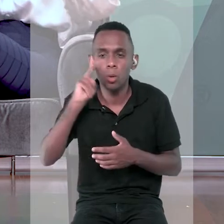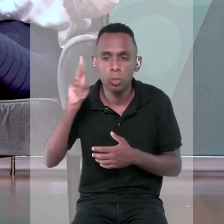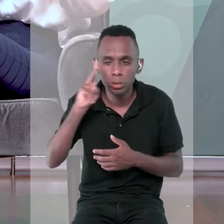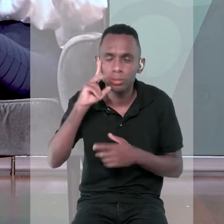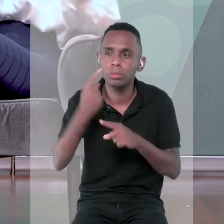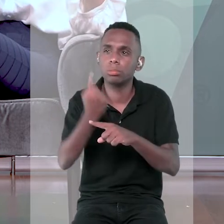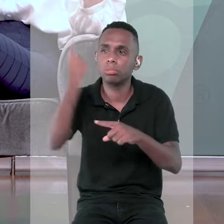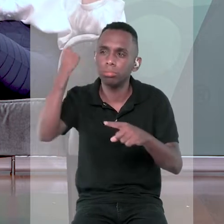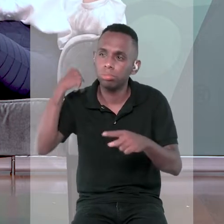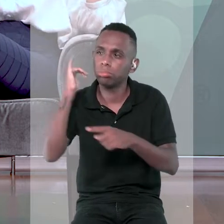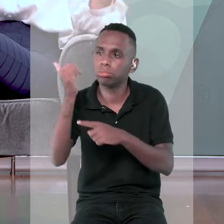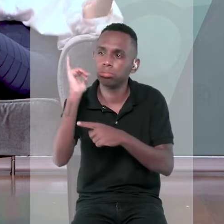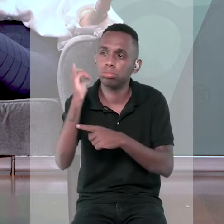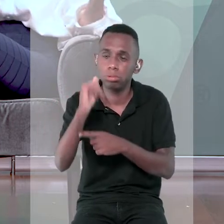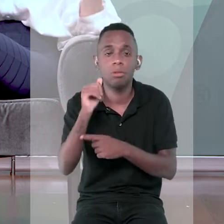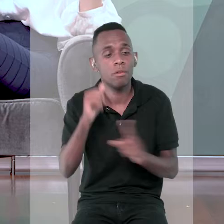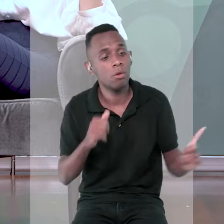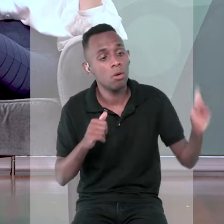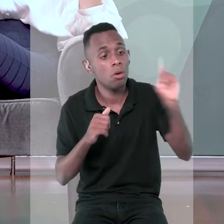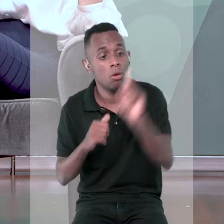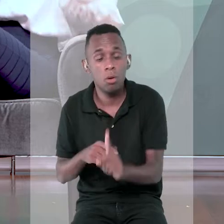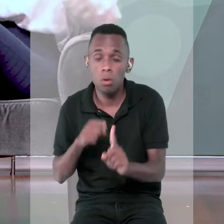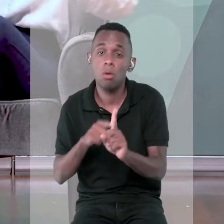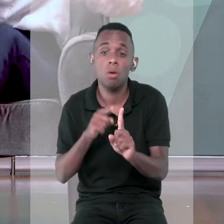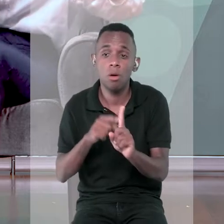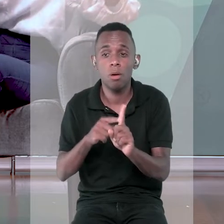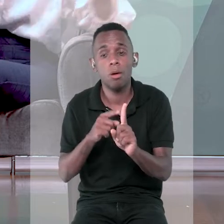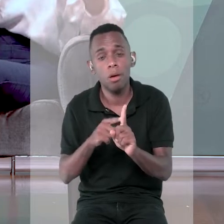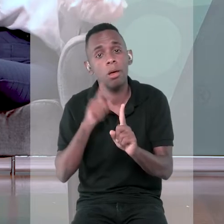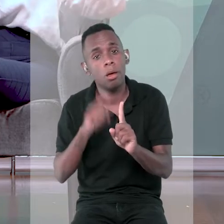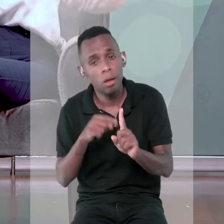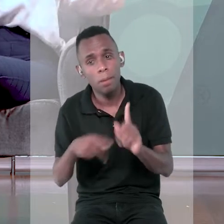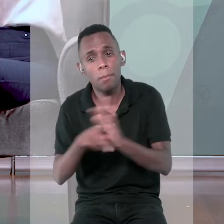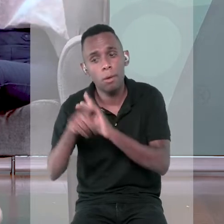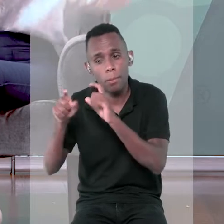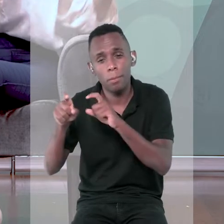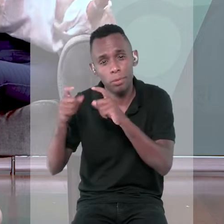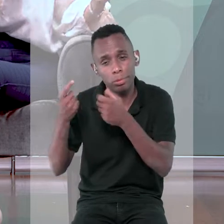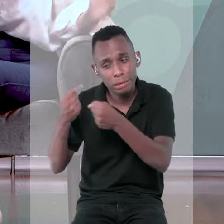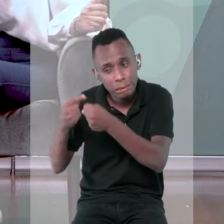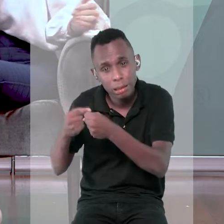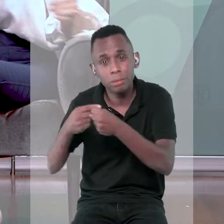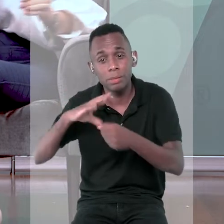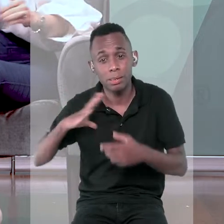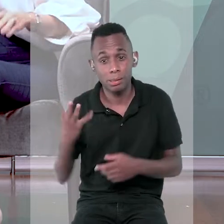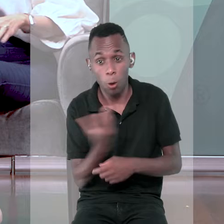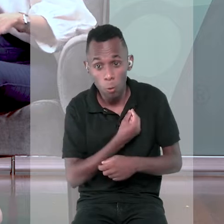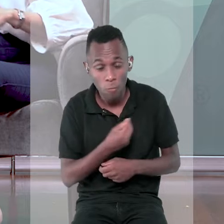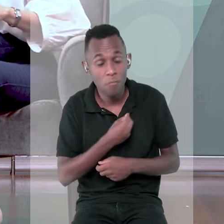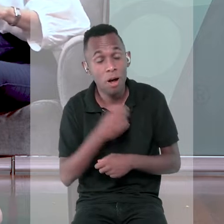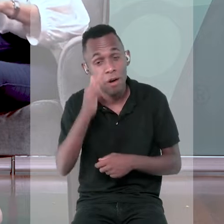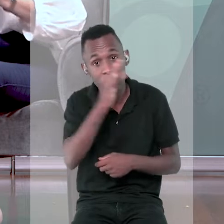Melusina e conta uma história que vai vir uma virgem que vem de Dom Remy, que vai salvar o reino da França. Gente,